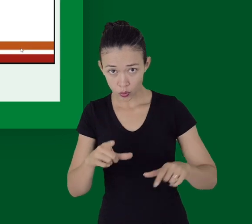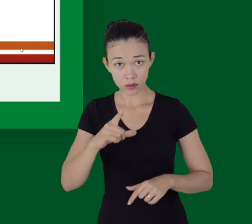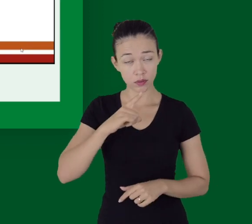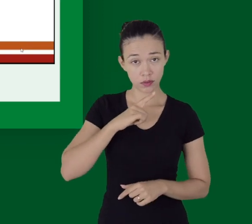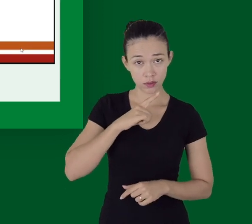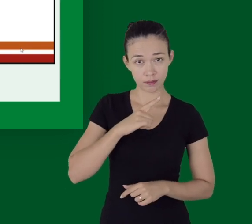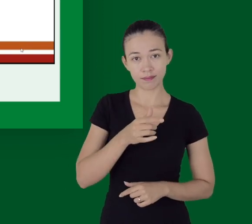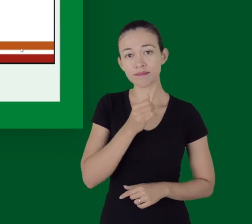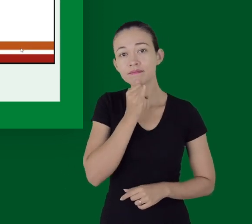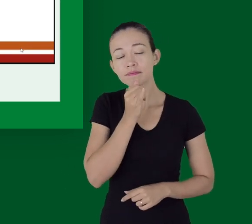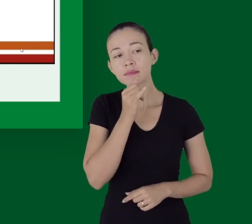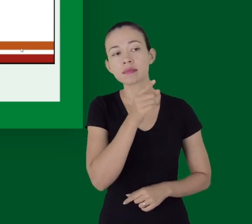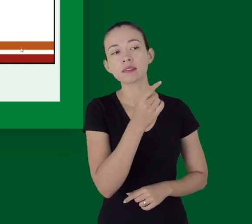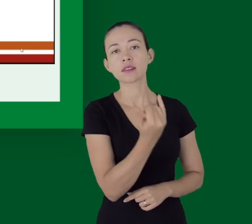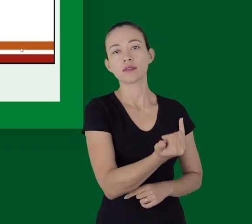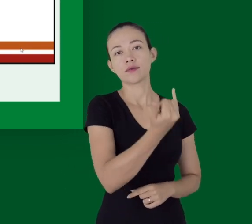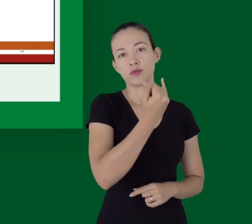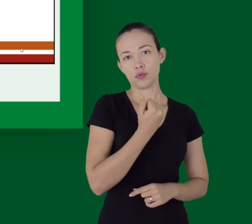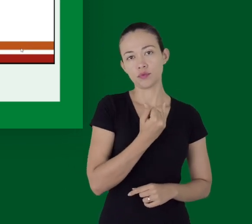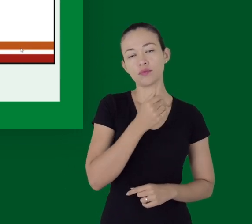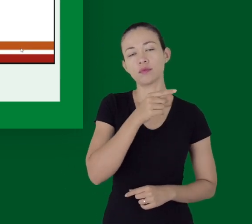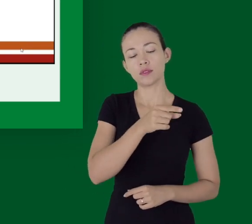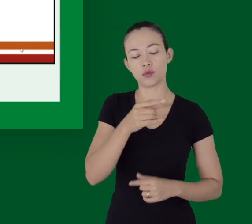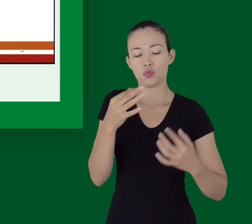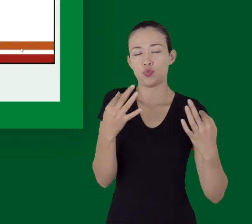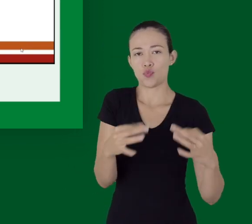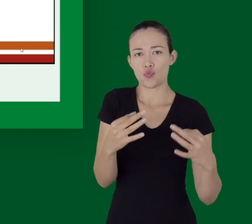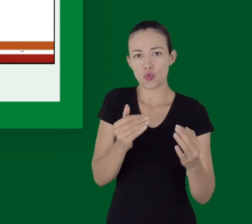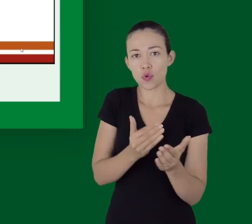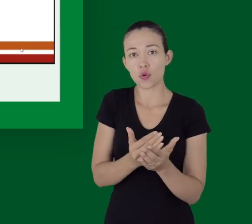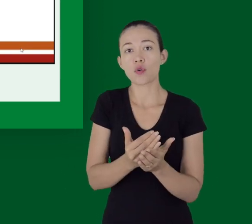falou que a dor começou, ele estava em repouso depois de comer,